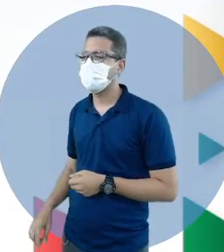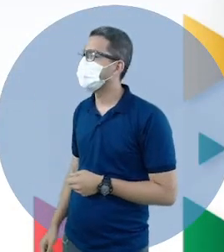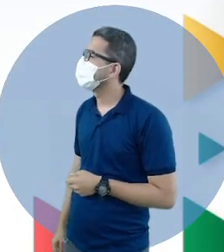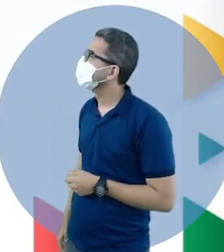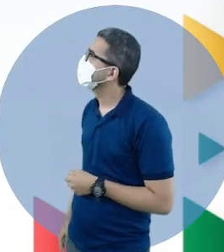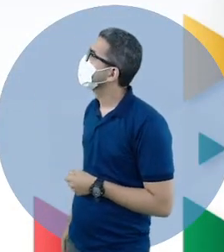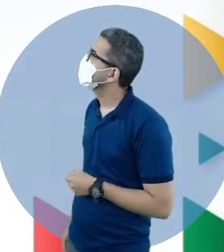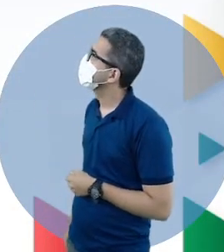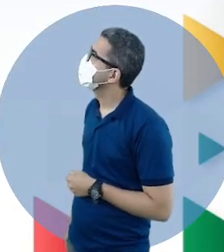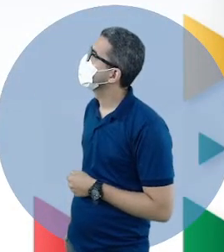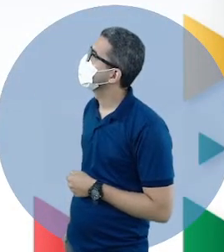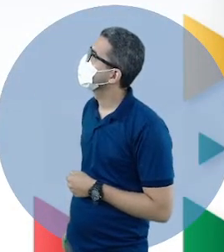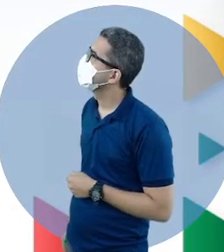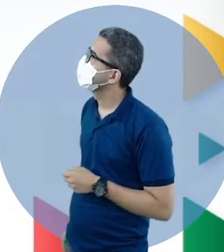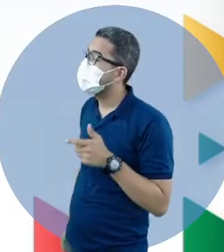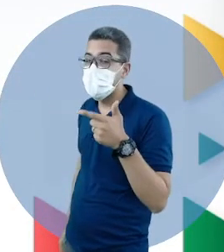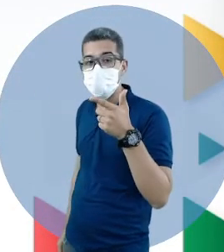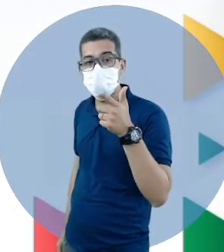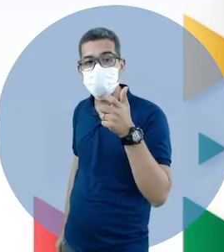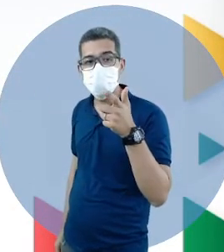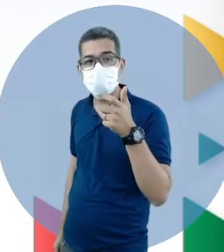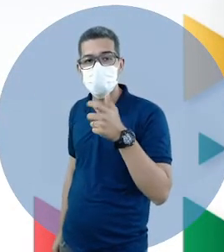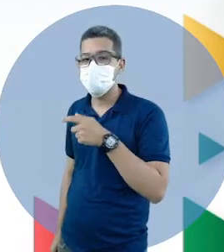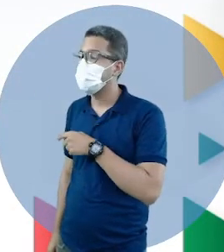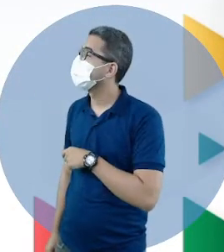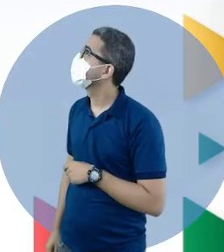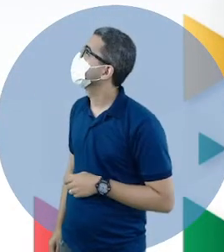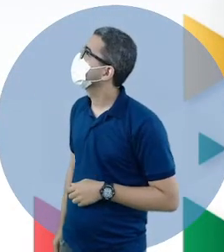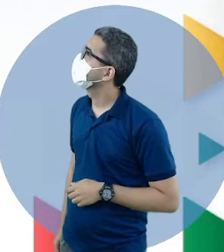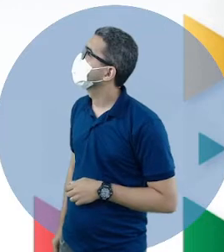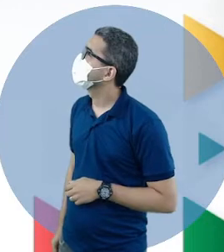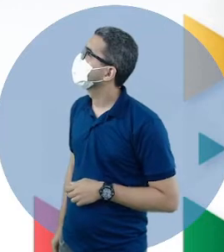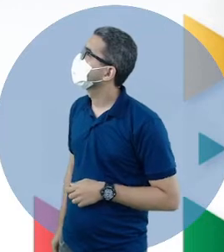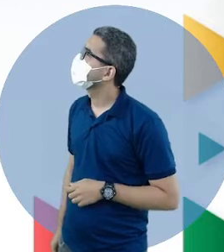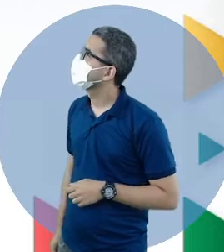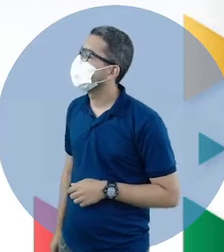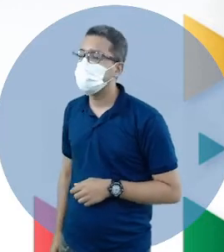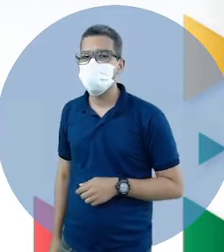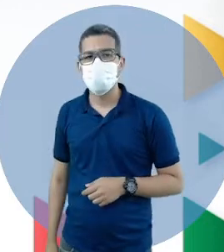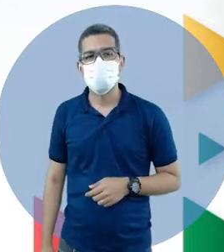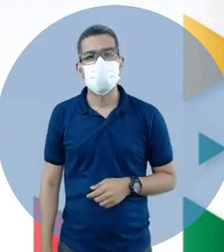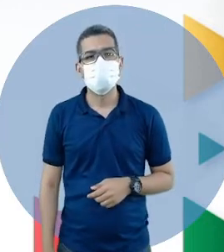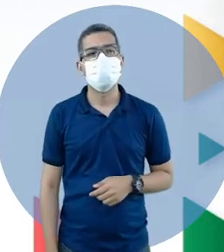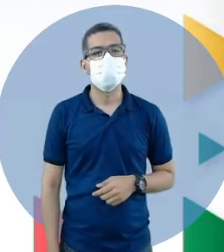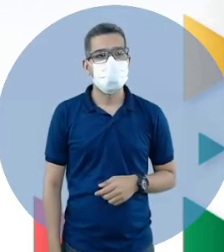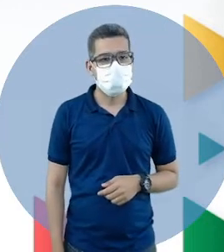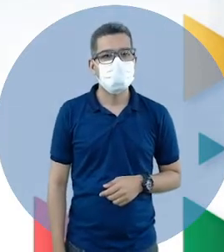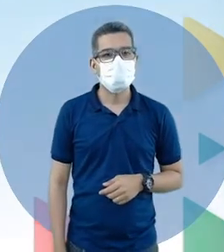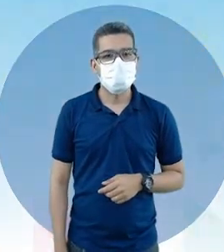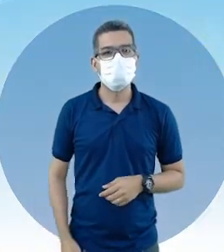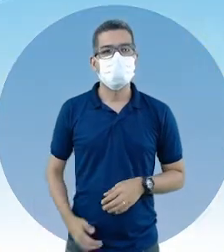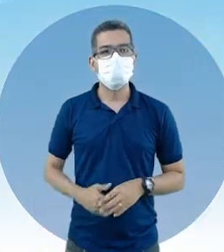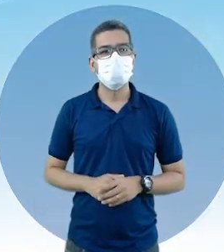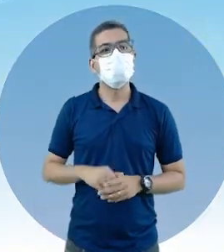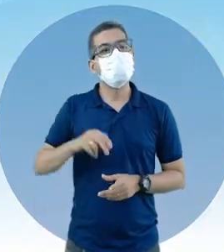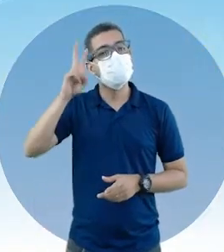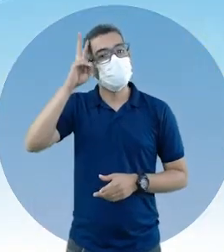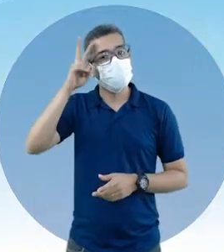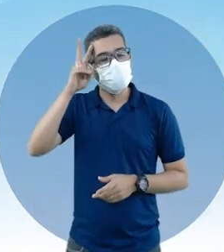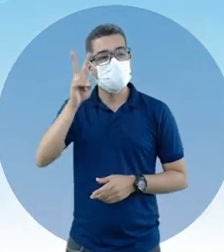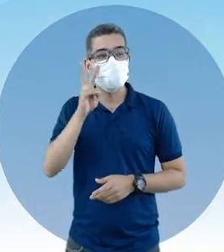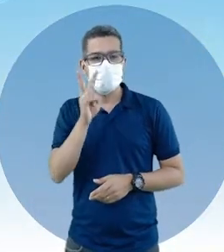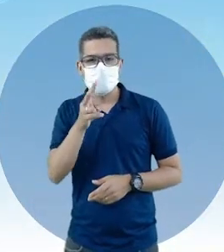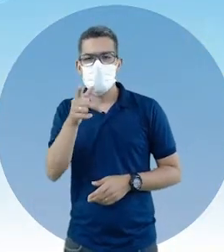certo, da época do atentado de Karol Wojtyła, ou Papa João Paulo II. Lembrar que ele perdoou,